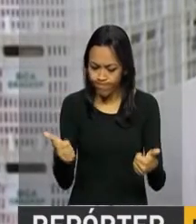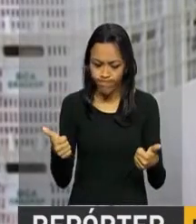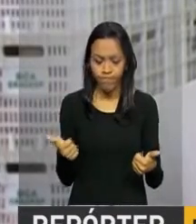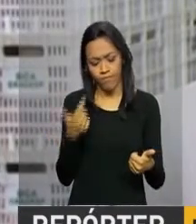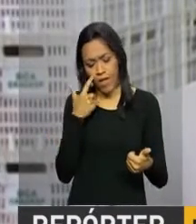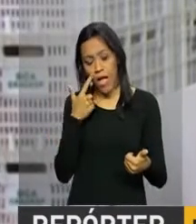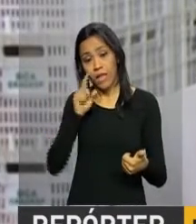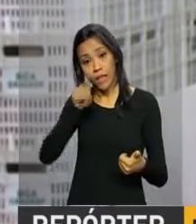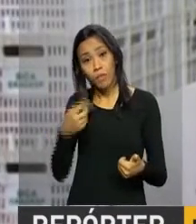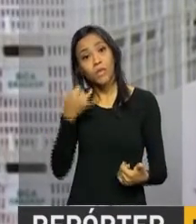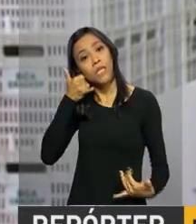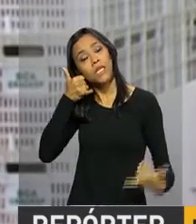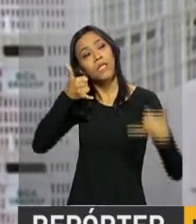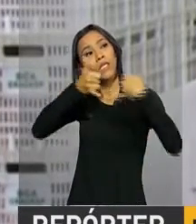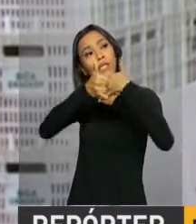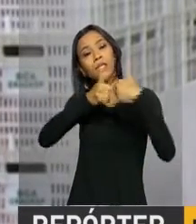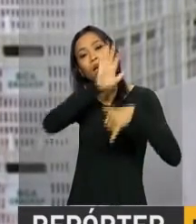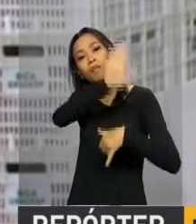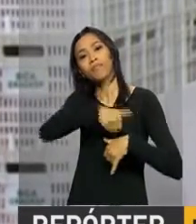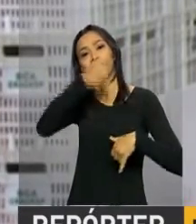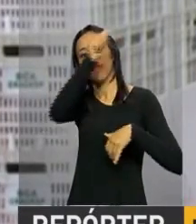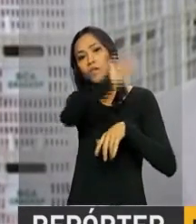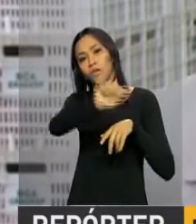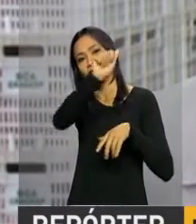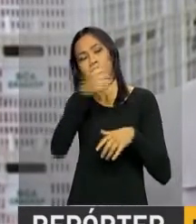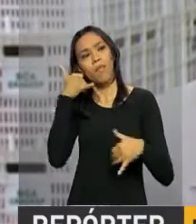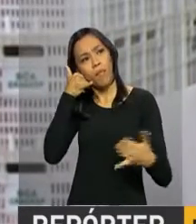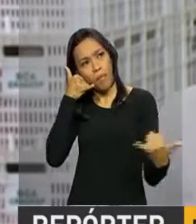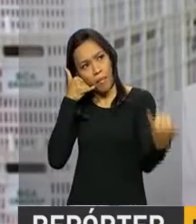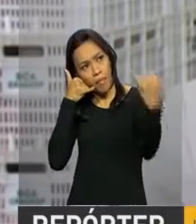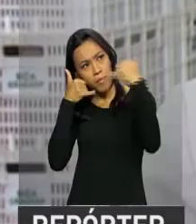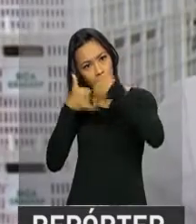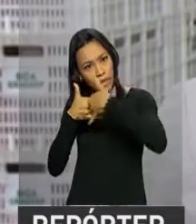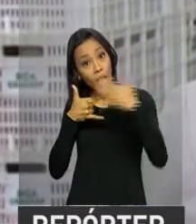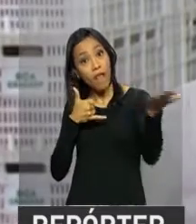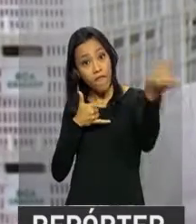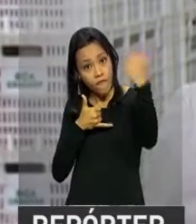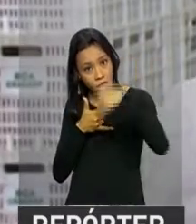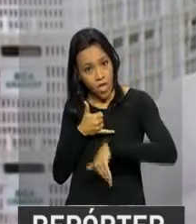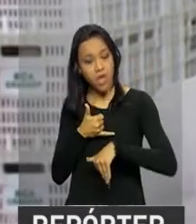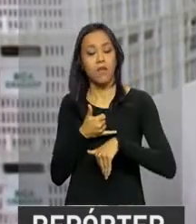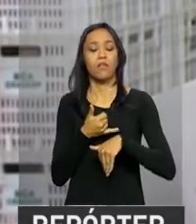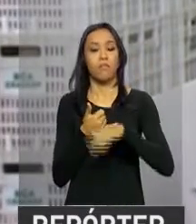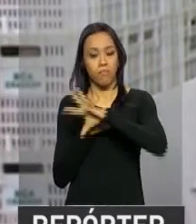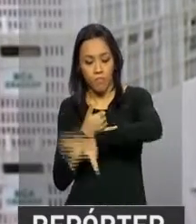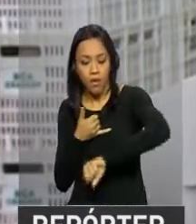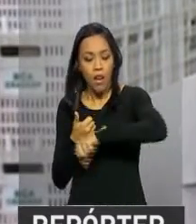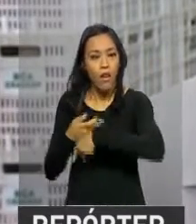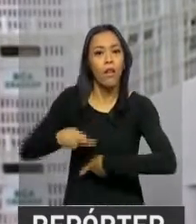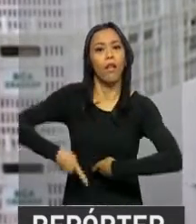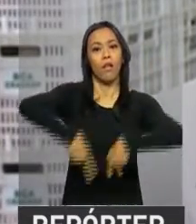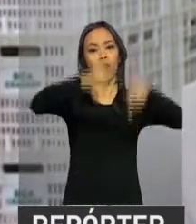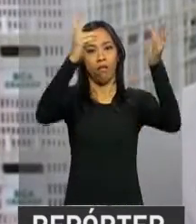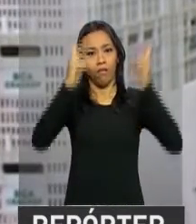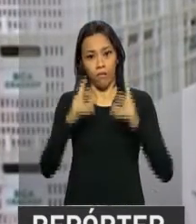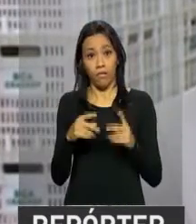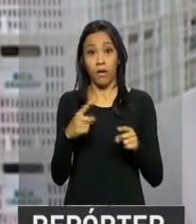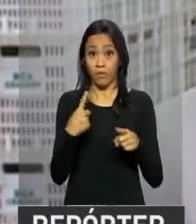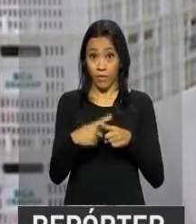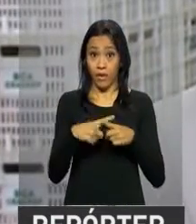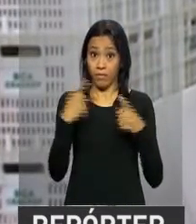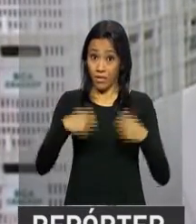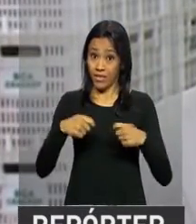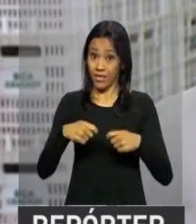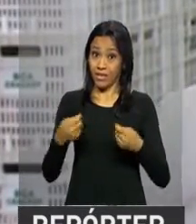a gente liga para essas entidades sociais e essas entidades sociais vêm com seus ajudantes, porque aí depois tem que passar para as